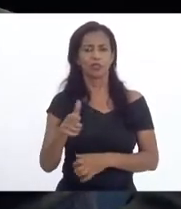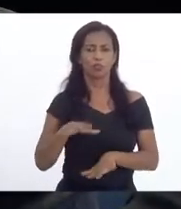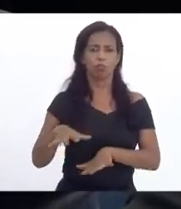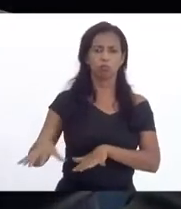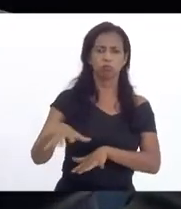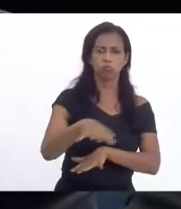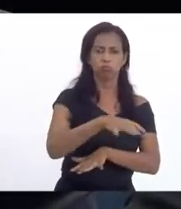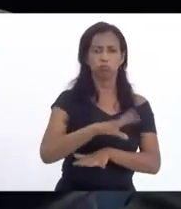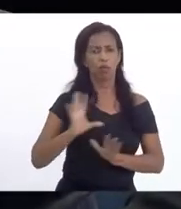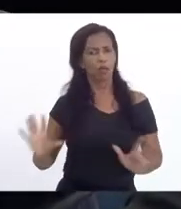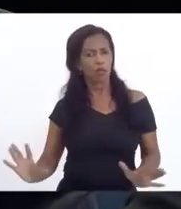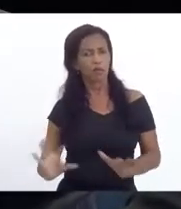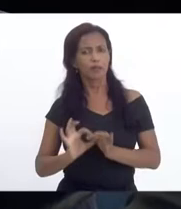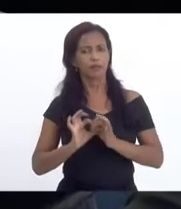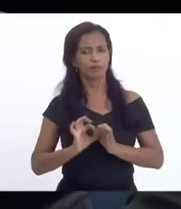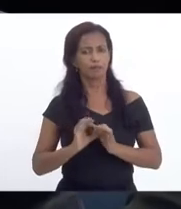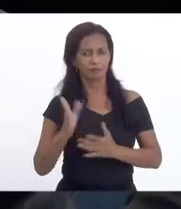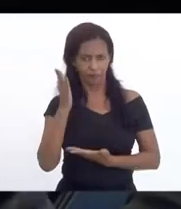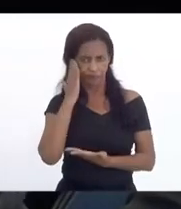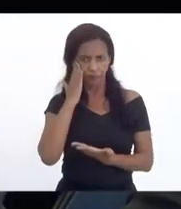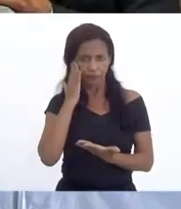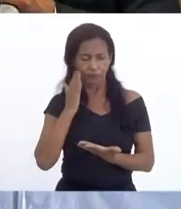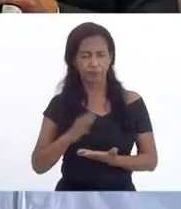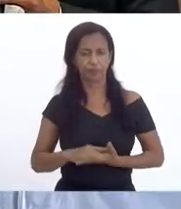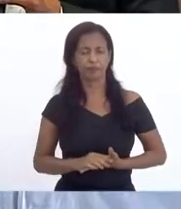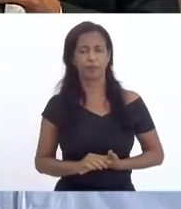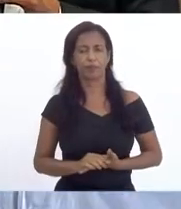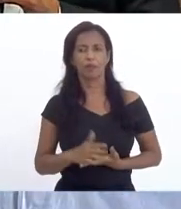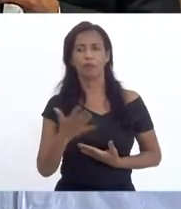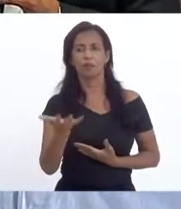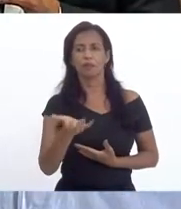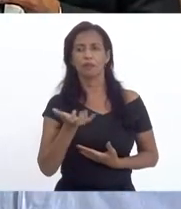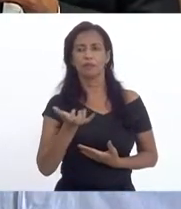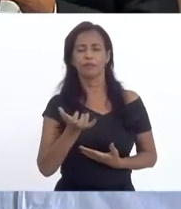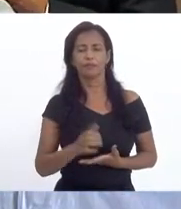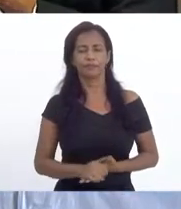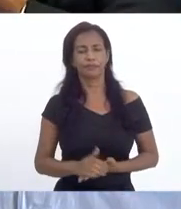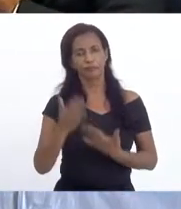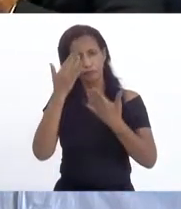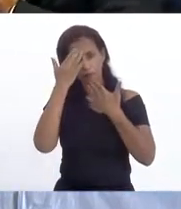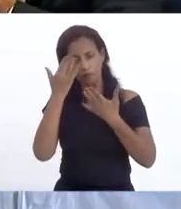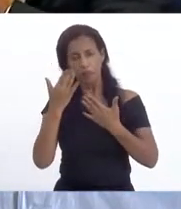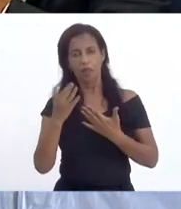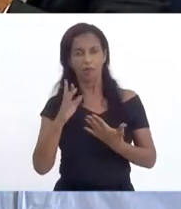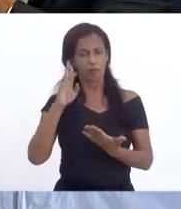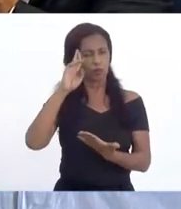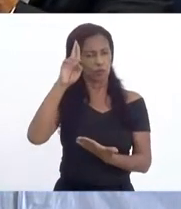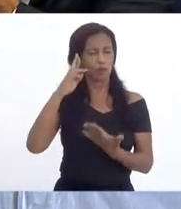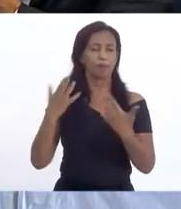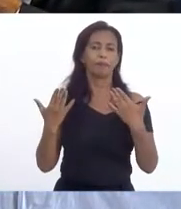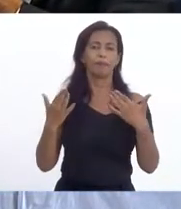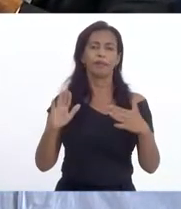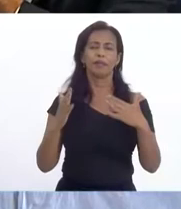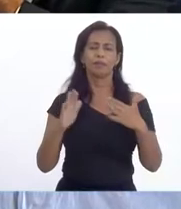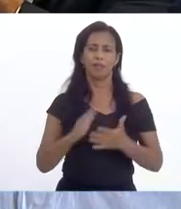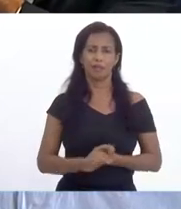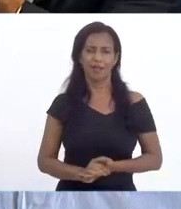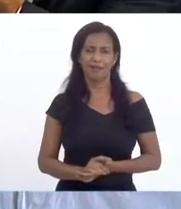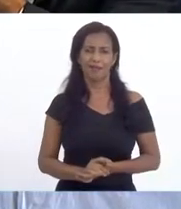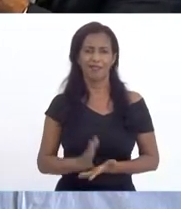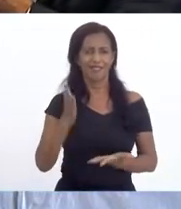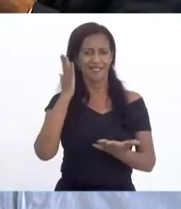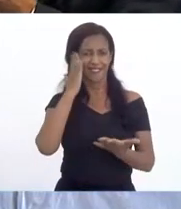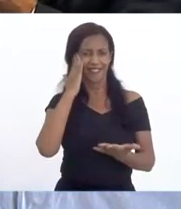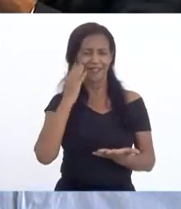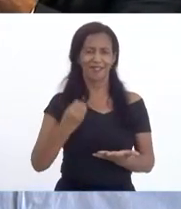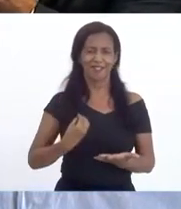possa estar otimizando, sabe, doutor Otto? Então, eu queria agradecer ao senhor e parabenizar. Você sabe que a